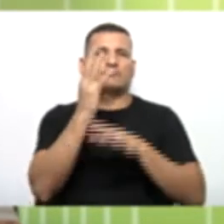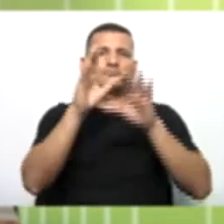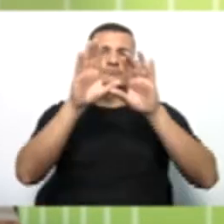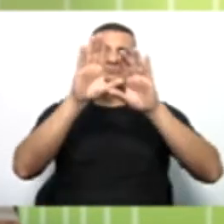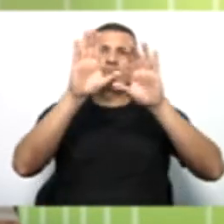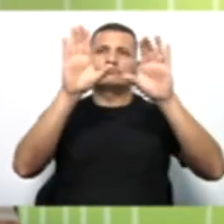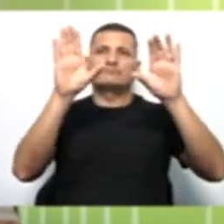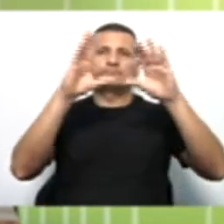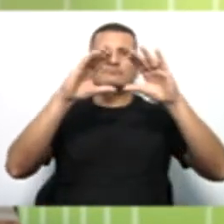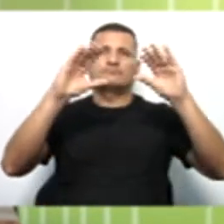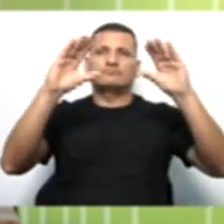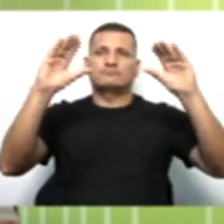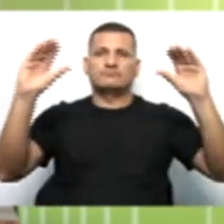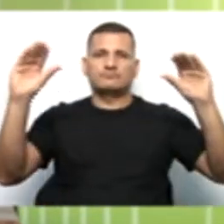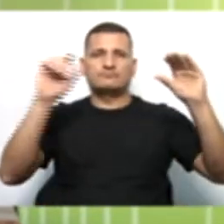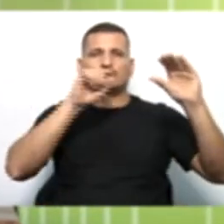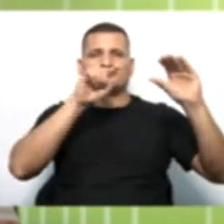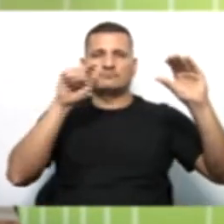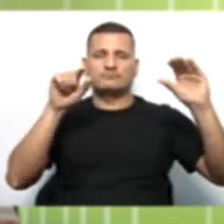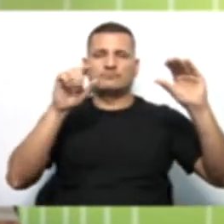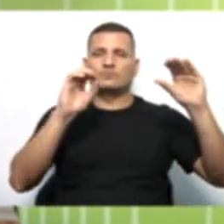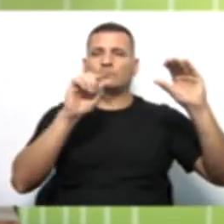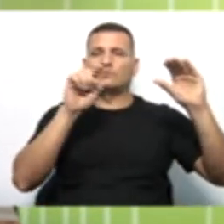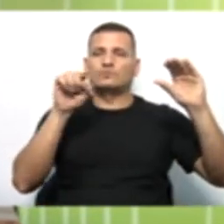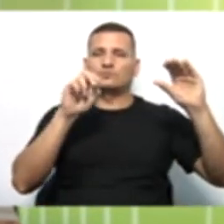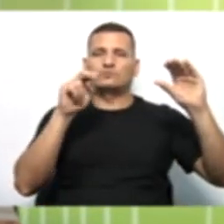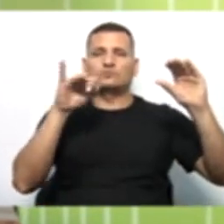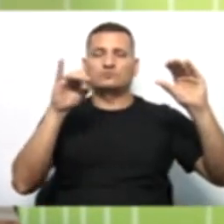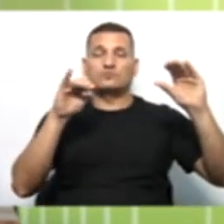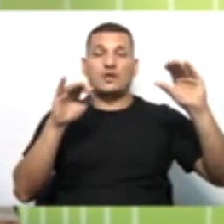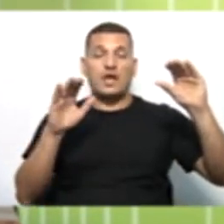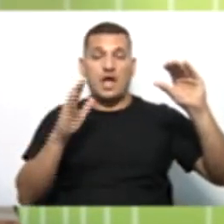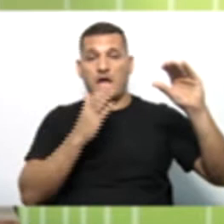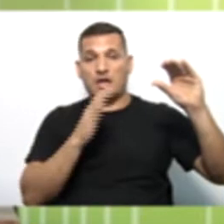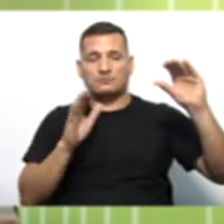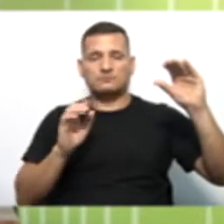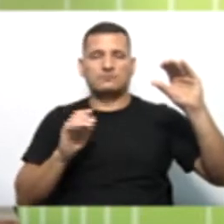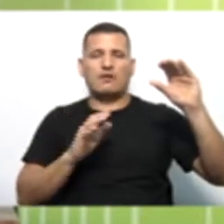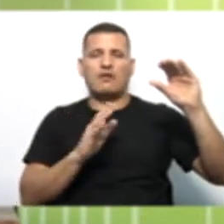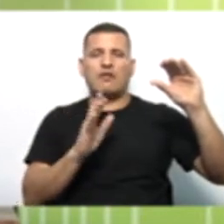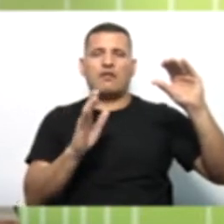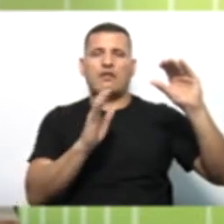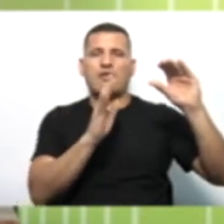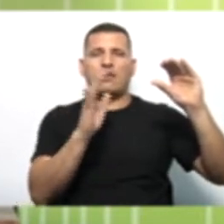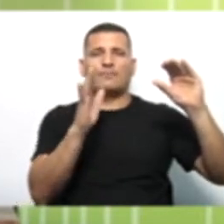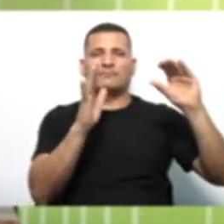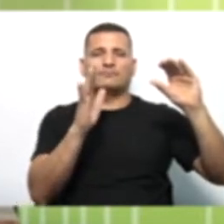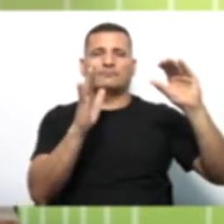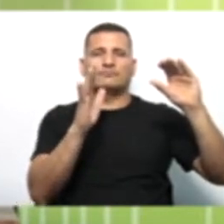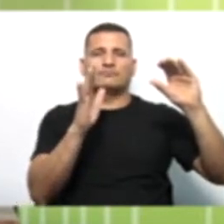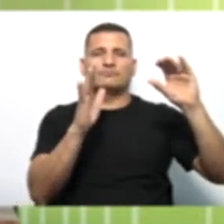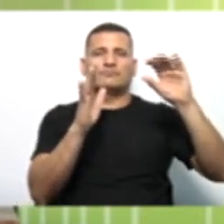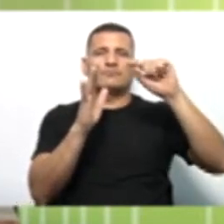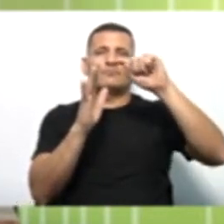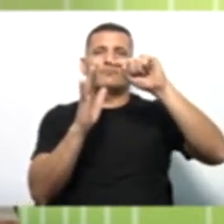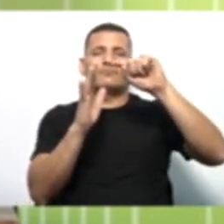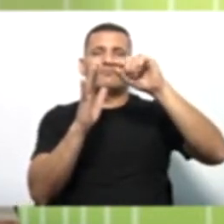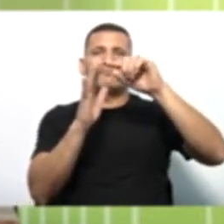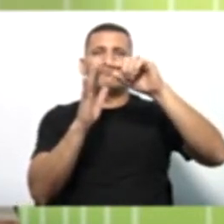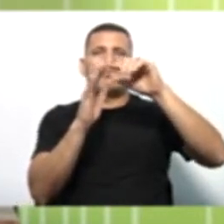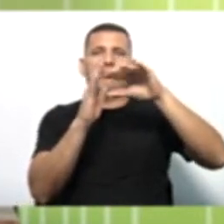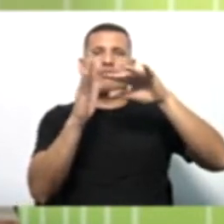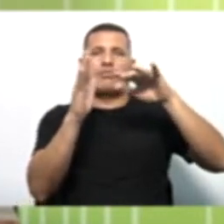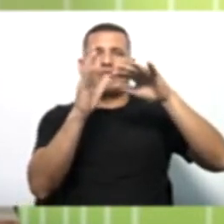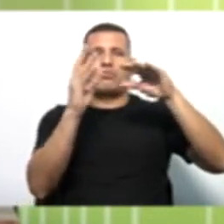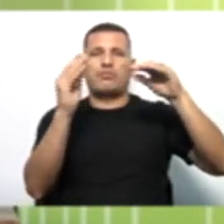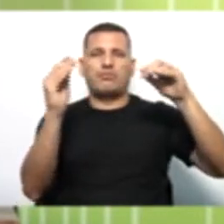ozônio. Alguns desses gases, eles chegam na atmosfera e combinam várias vezes com as moléculas desse ozônio e acabam destruindo